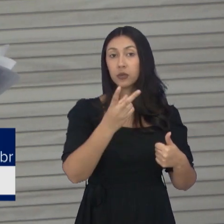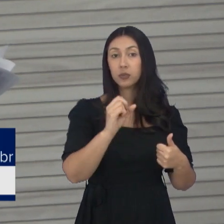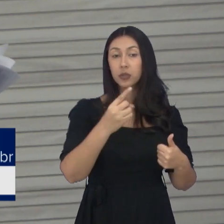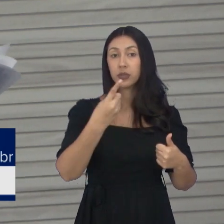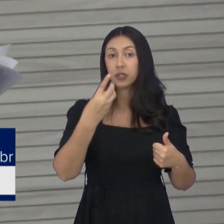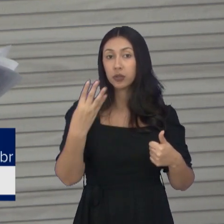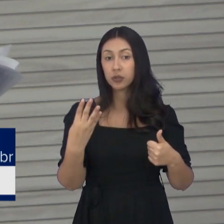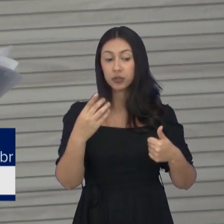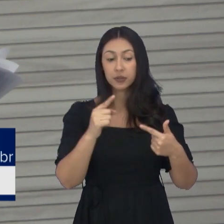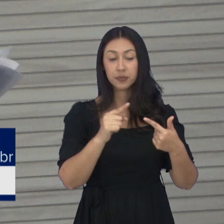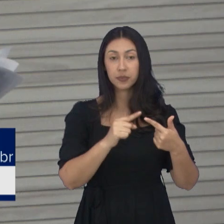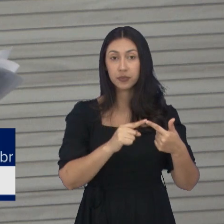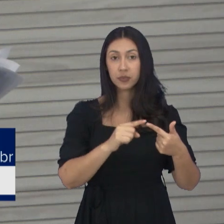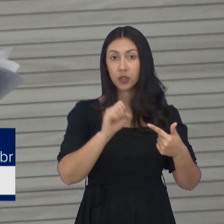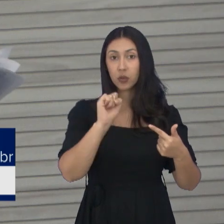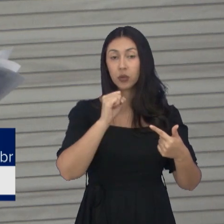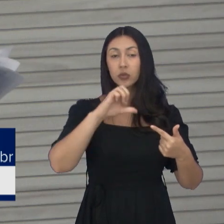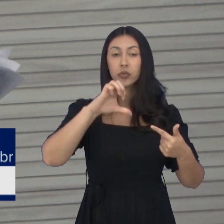4926/2014, processo